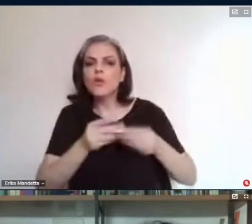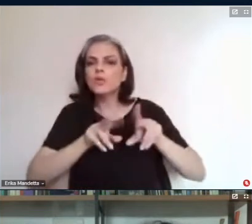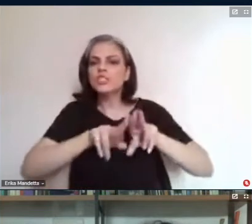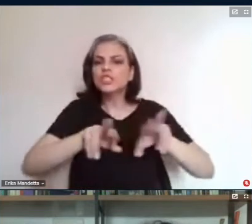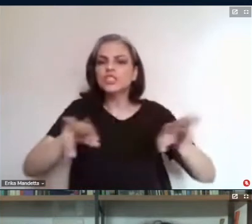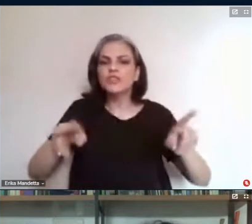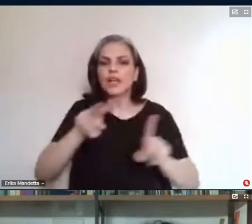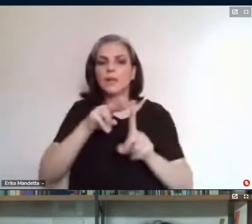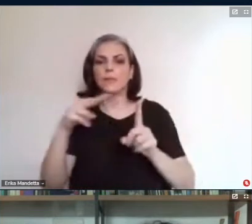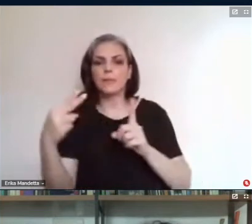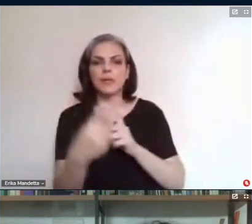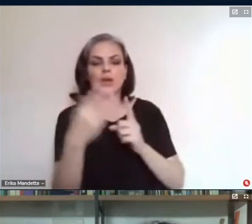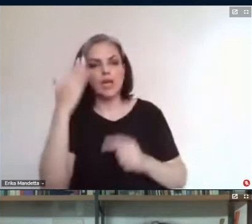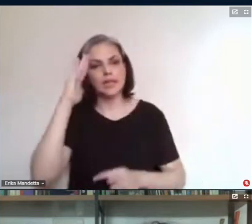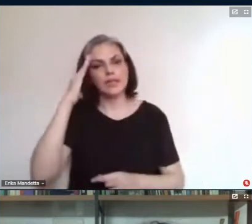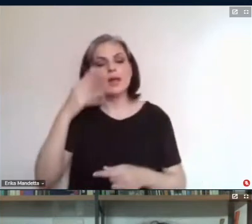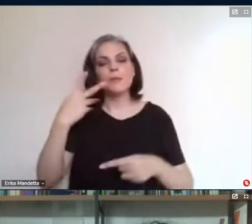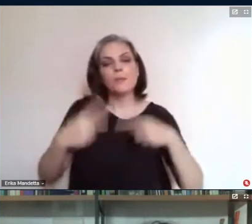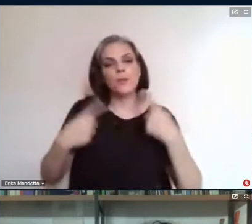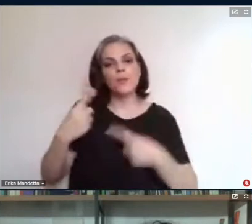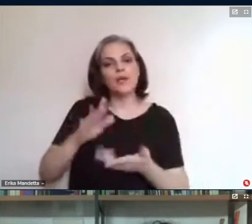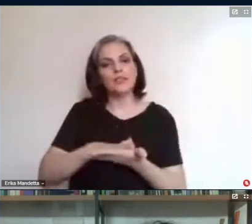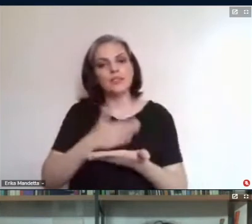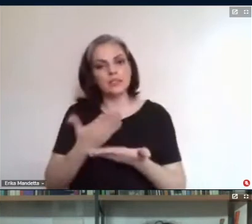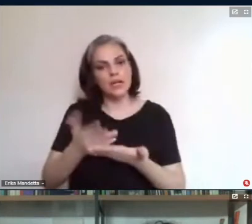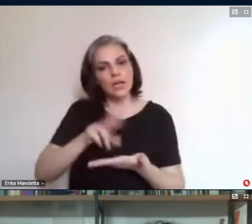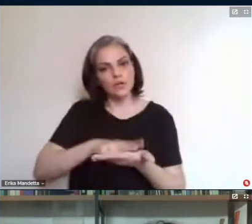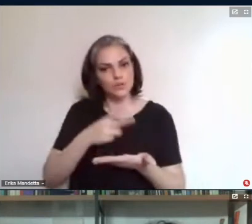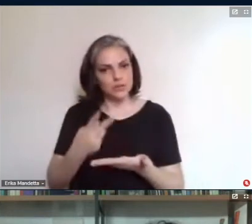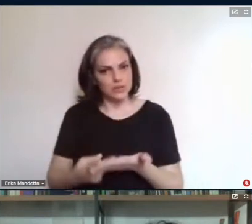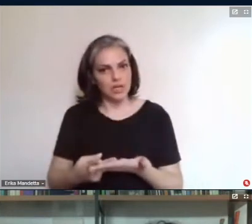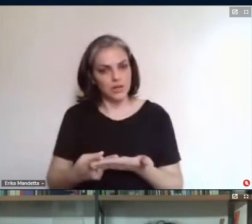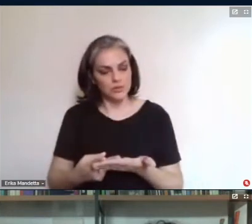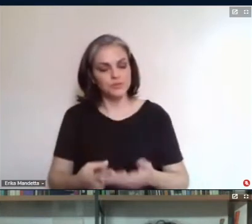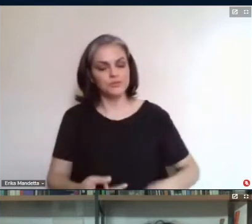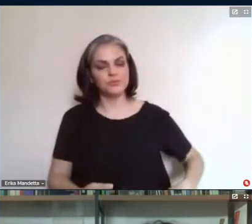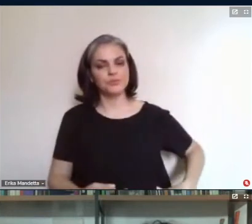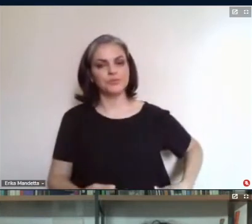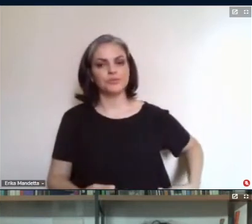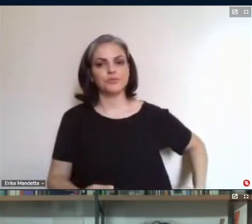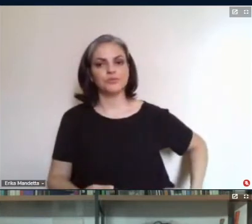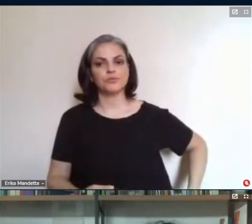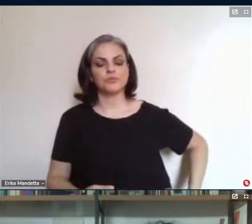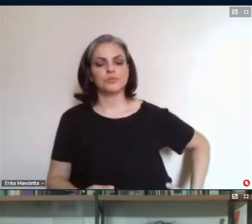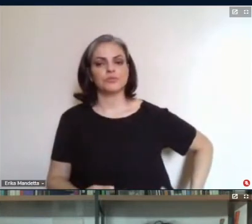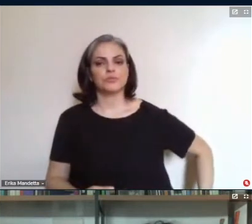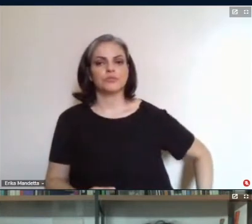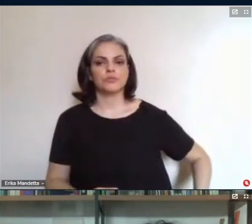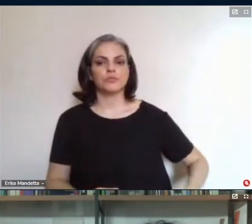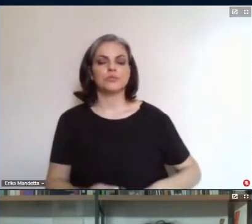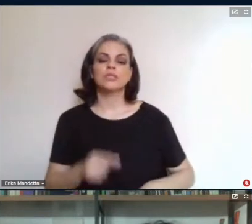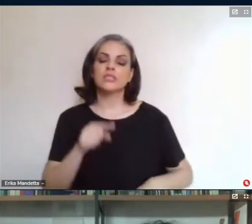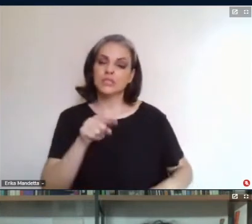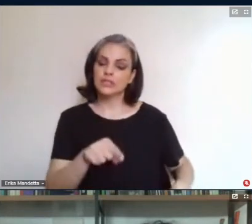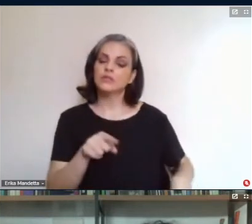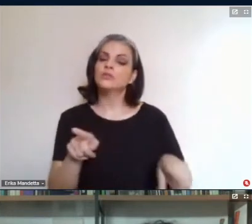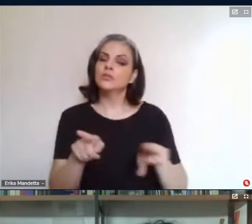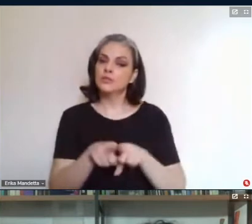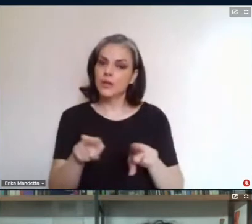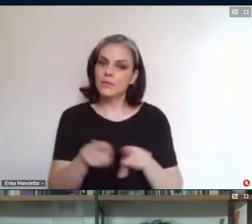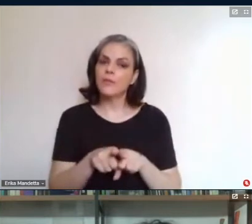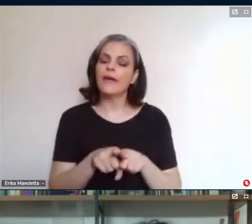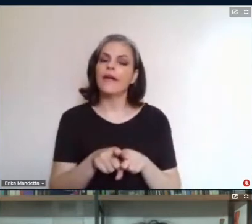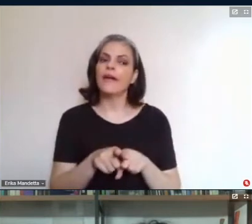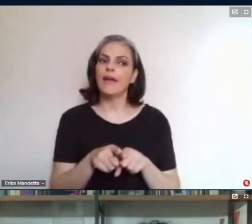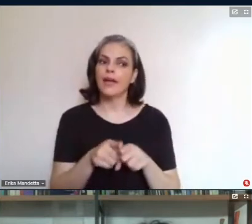entender a política de tradução e política de interpretação. Isso também mostra que a